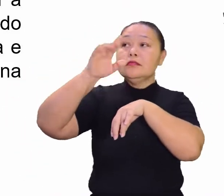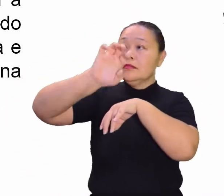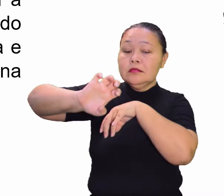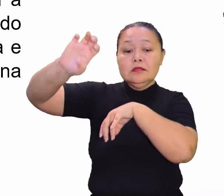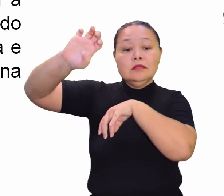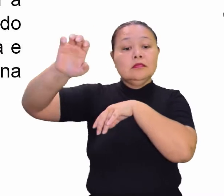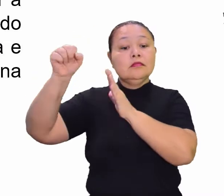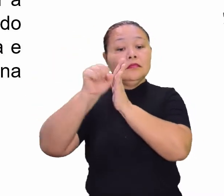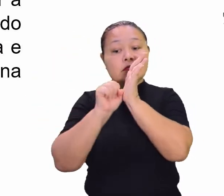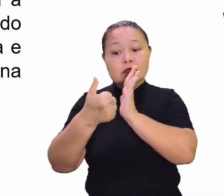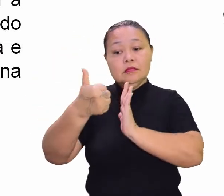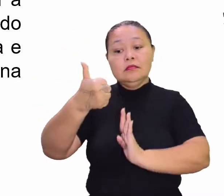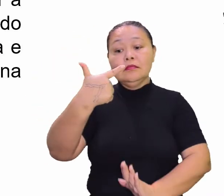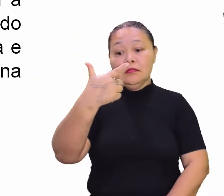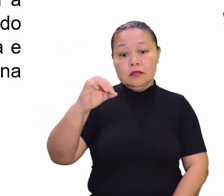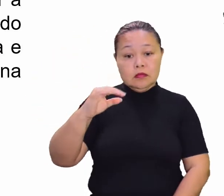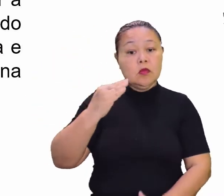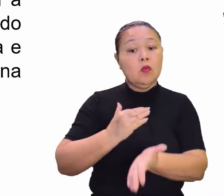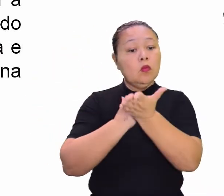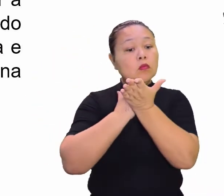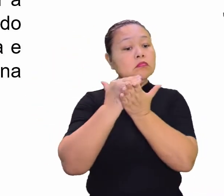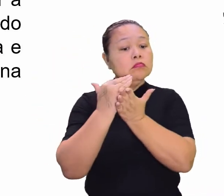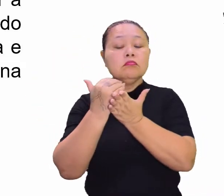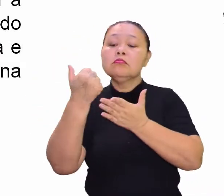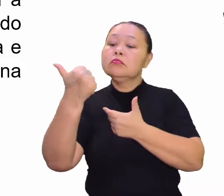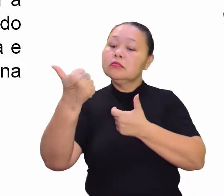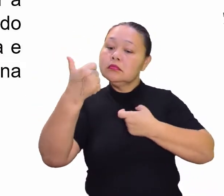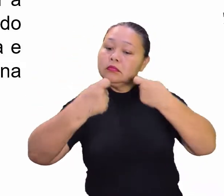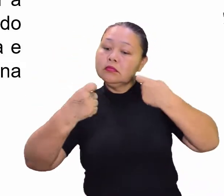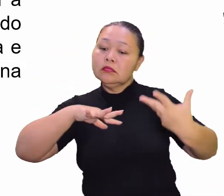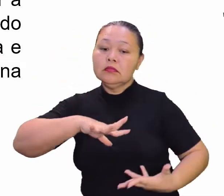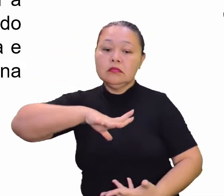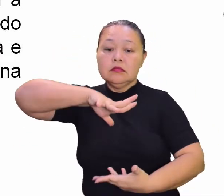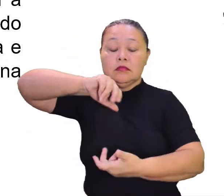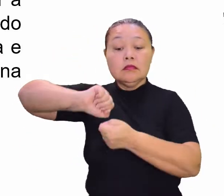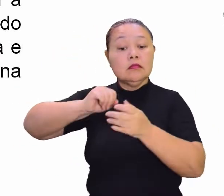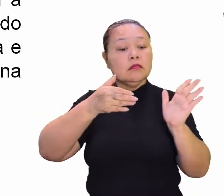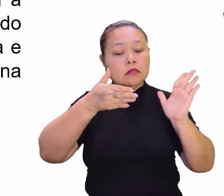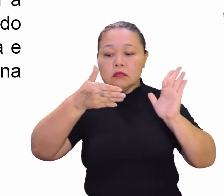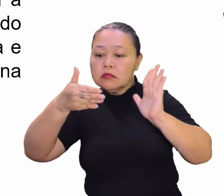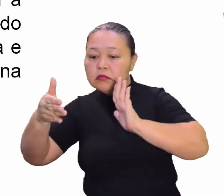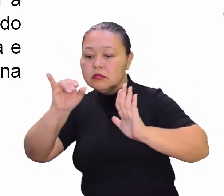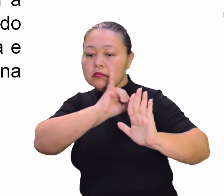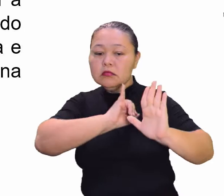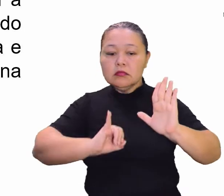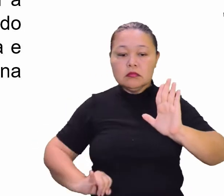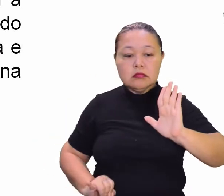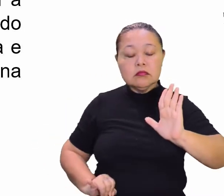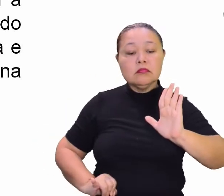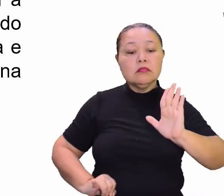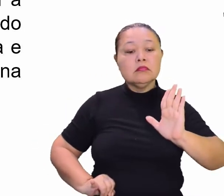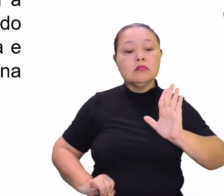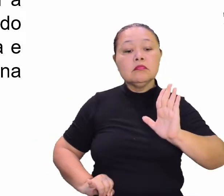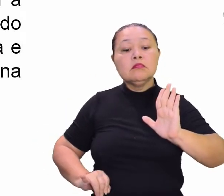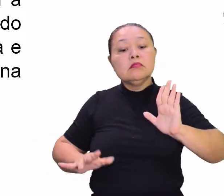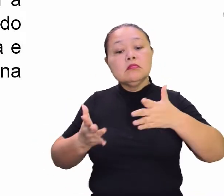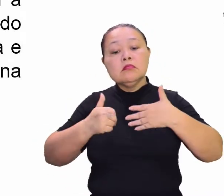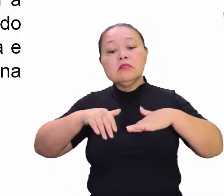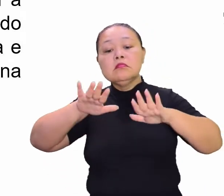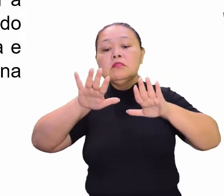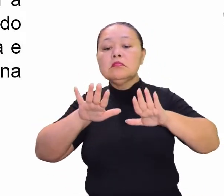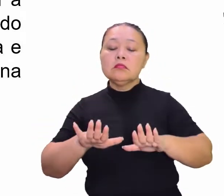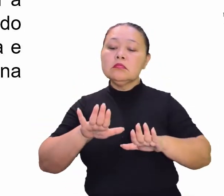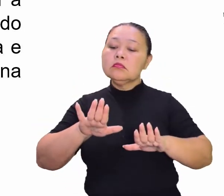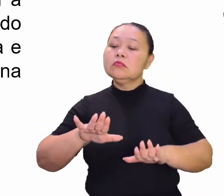Europa no século XX, que começou com a Primeira Guerra Mundial. É o período do imperialismo, da